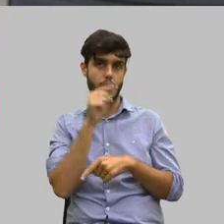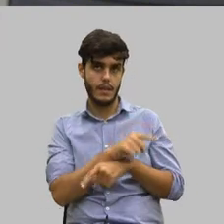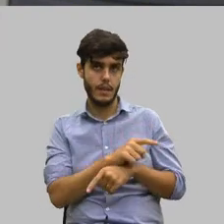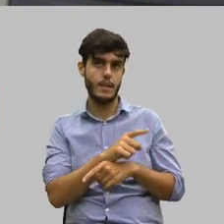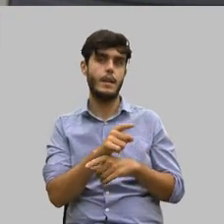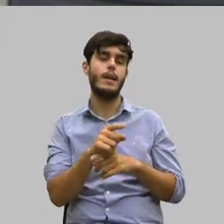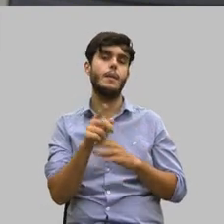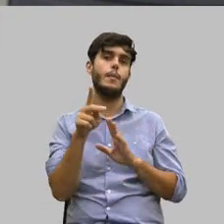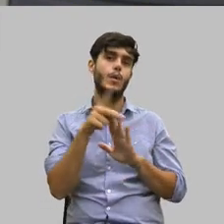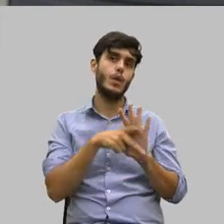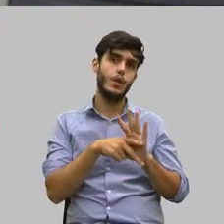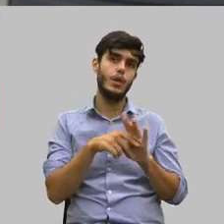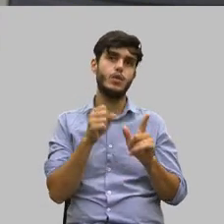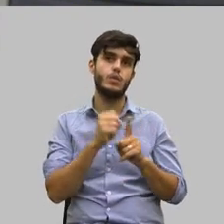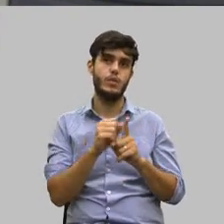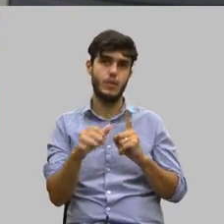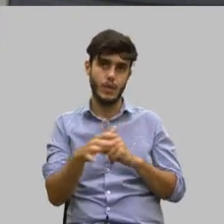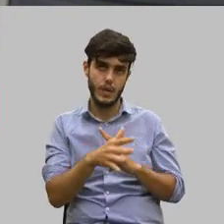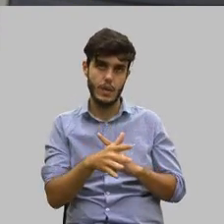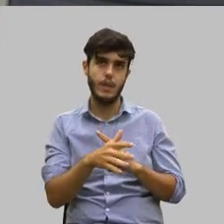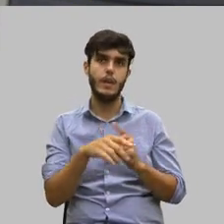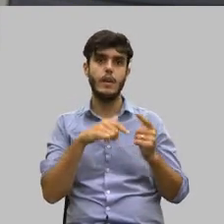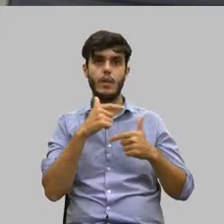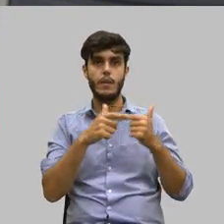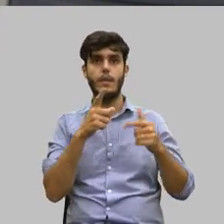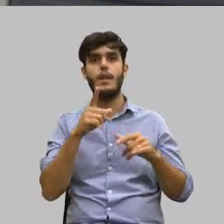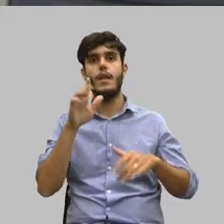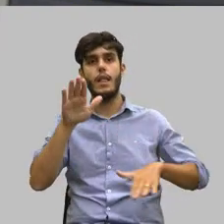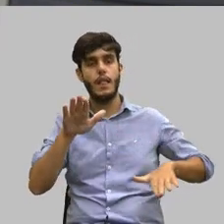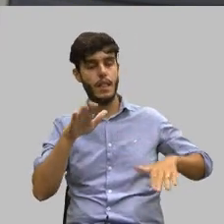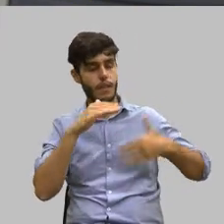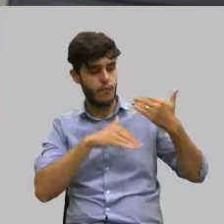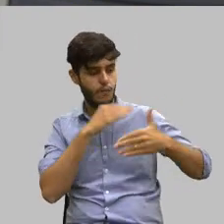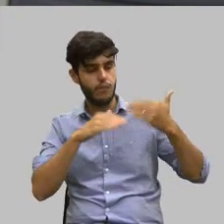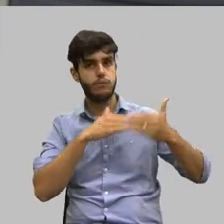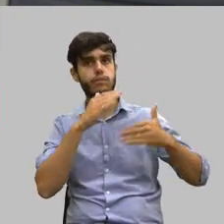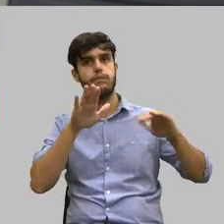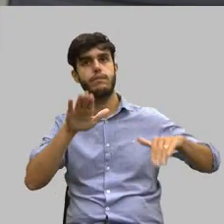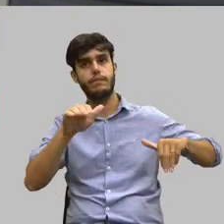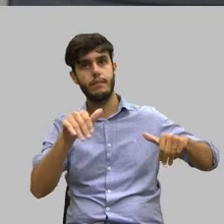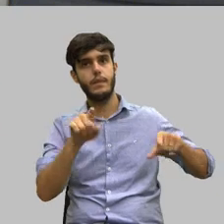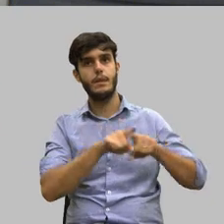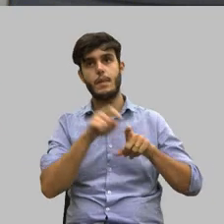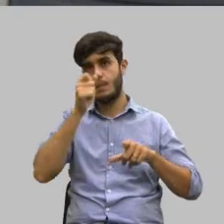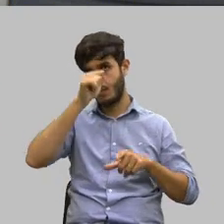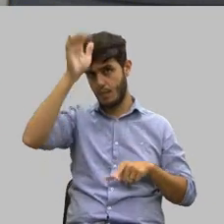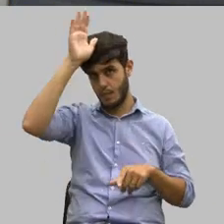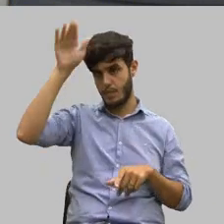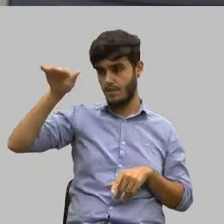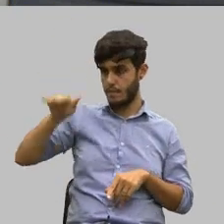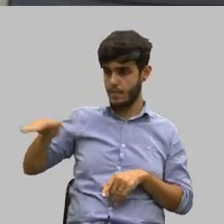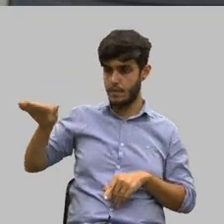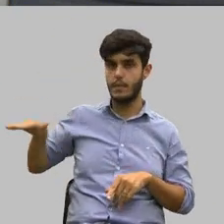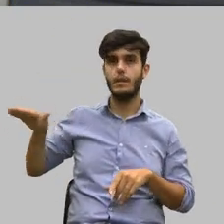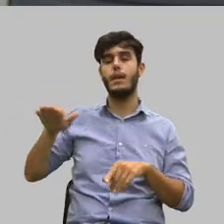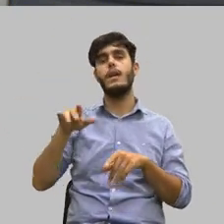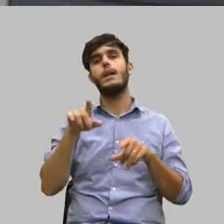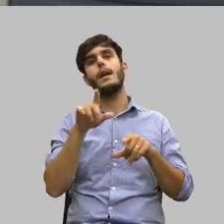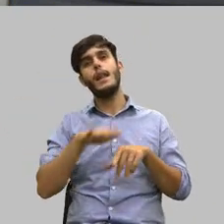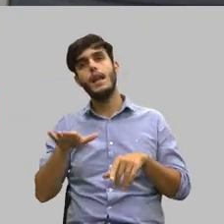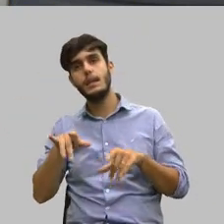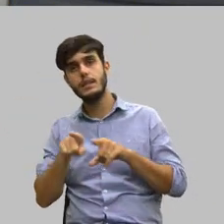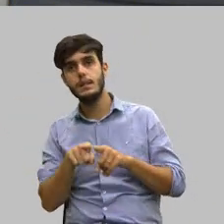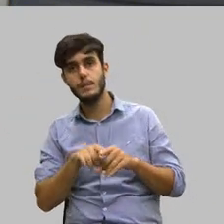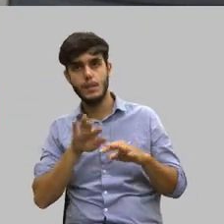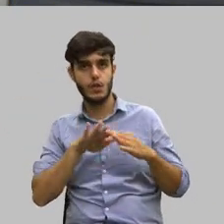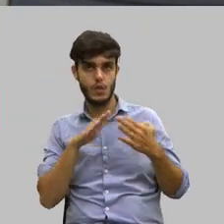sociais como programa de desenvolvimento da natação e e bombeiro Mirim que é aquele lá nas escolas e até o momento